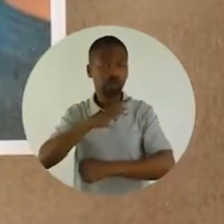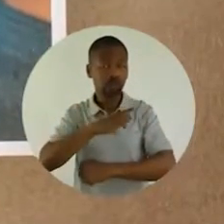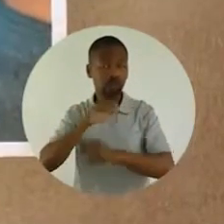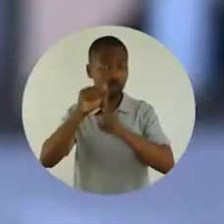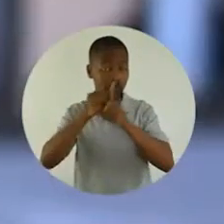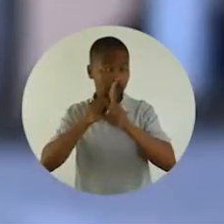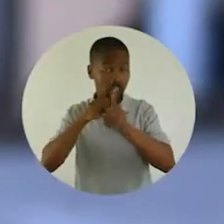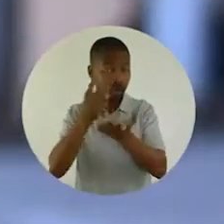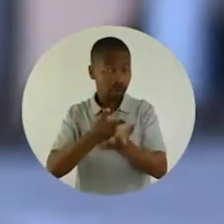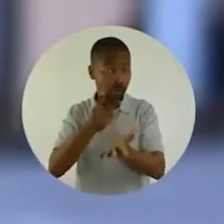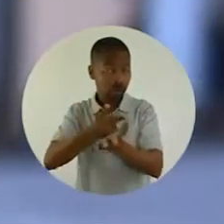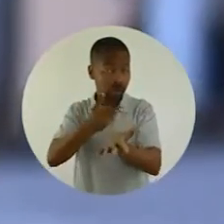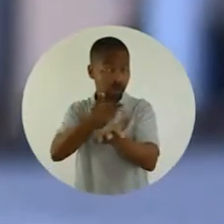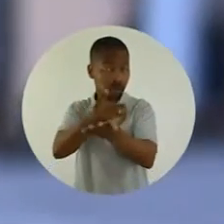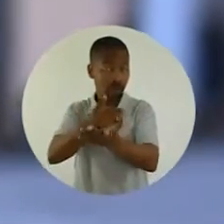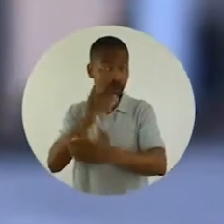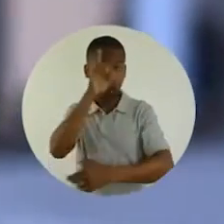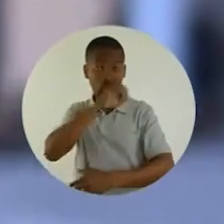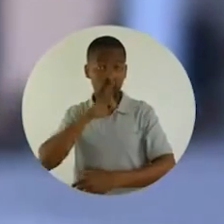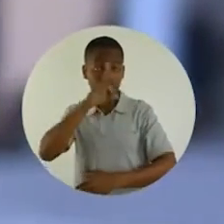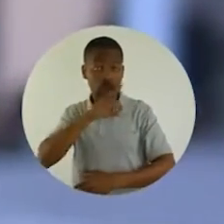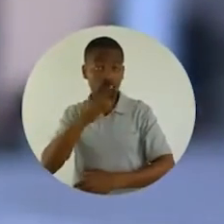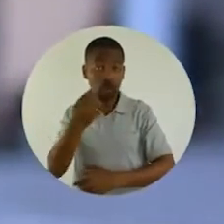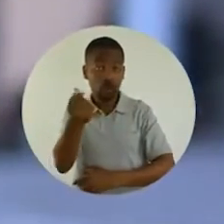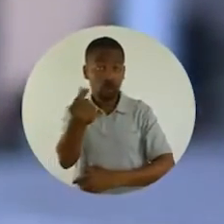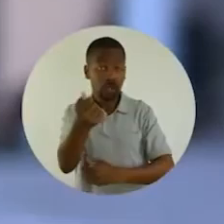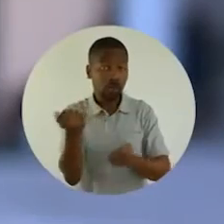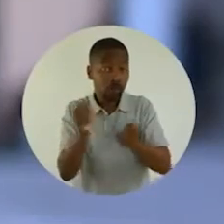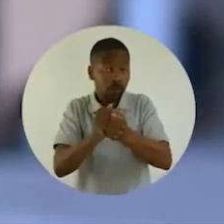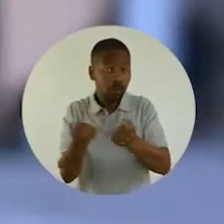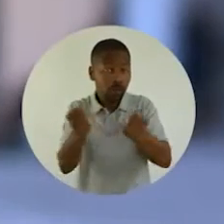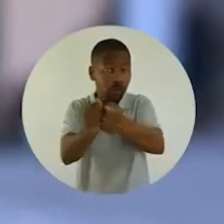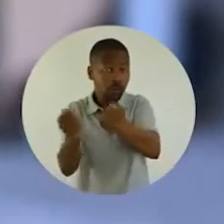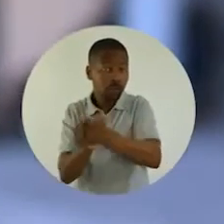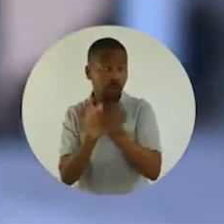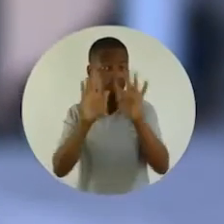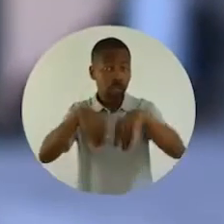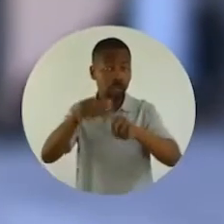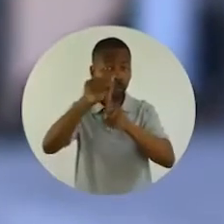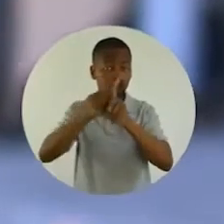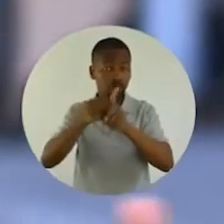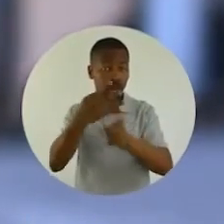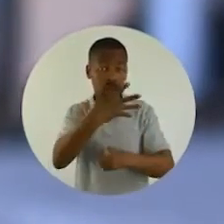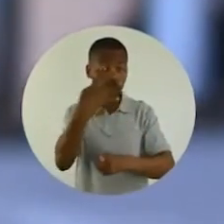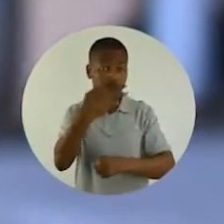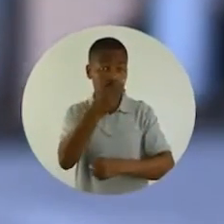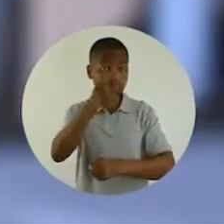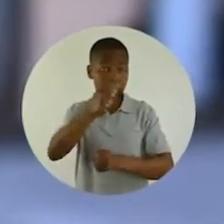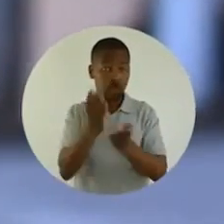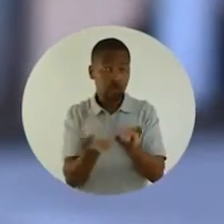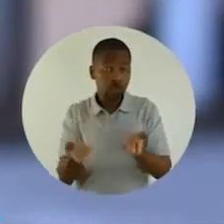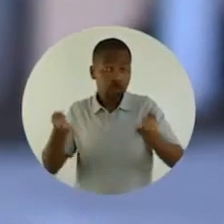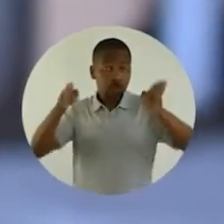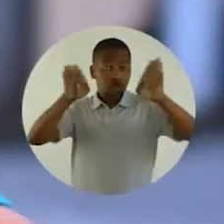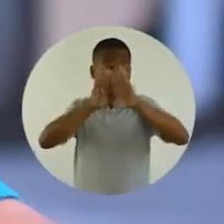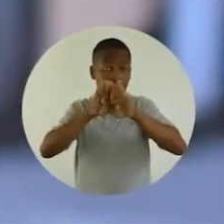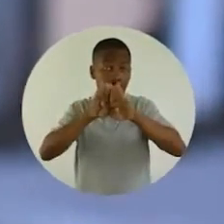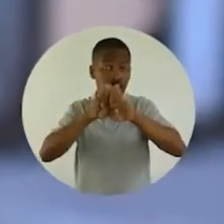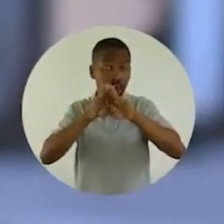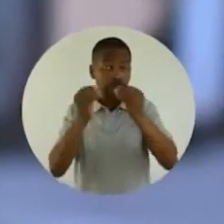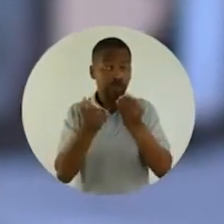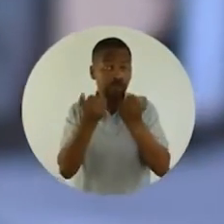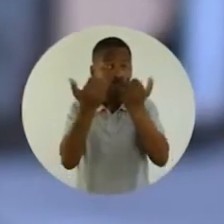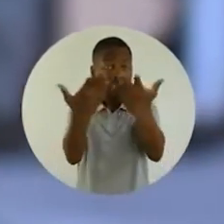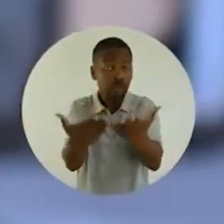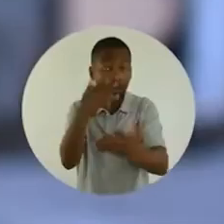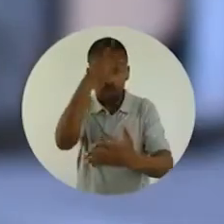Todo mês a gente fazia isso. Então, todo domingo a gente telava. Pegava e telava. Ao final do mês fazia 4, 5 cestas. Ele ia levar nas